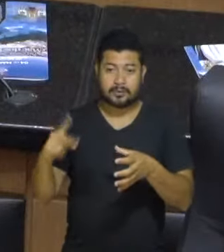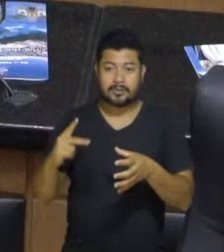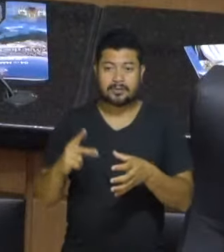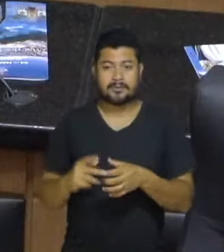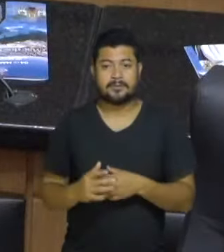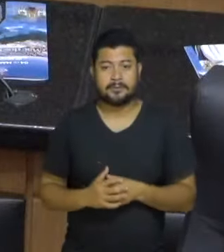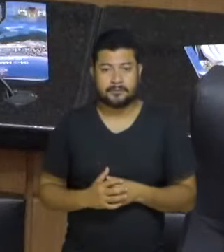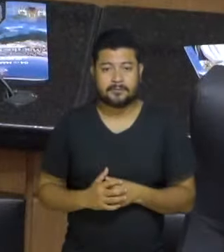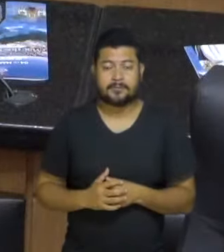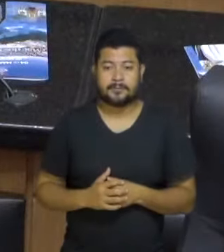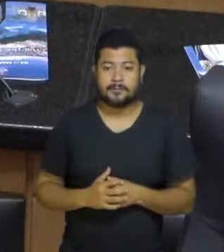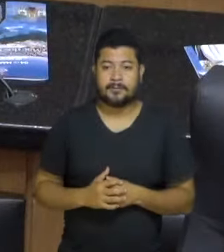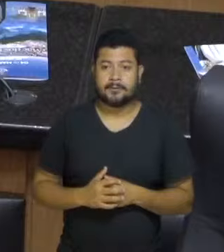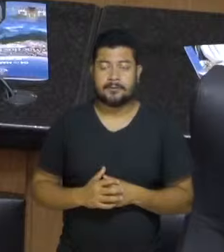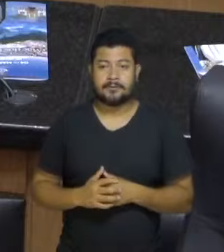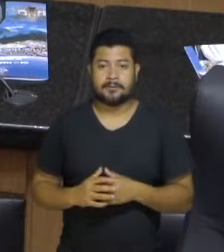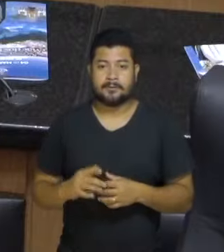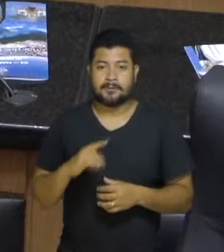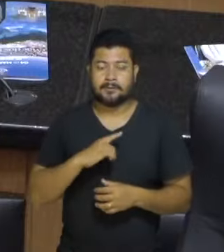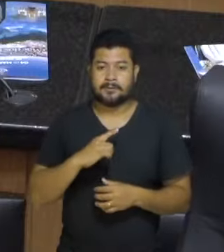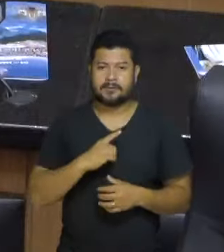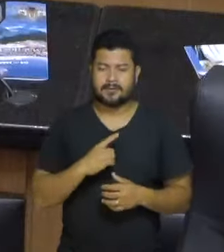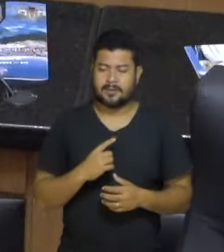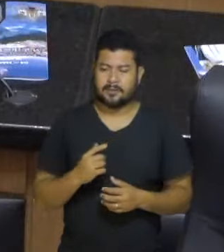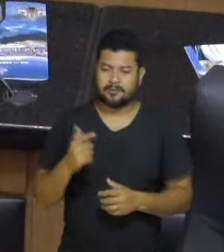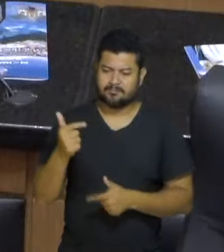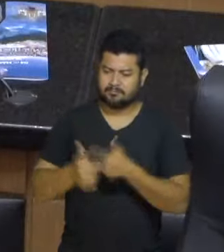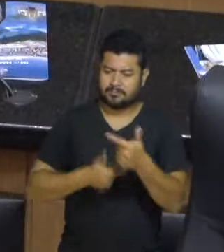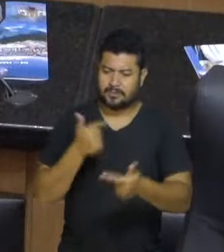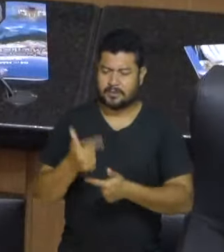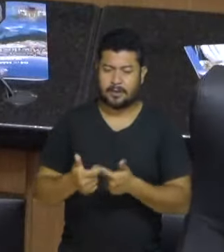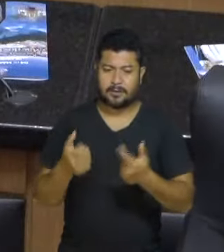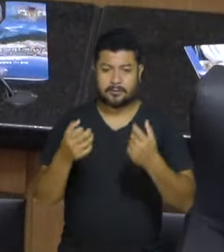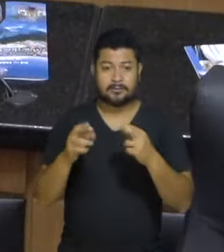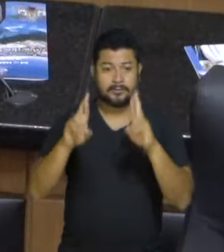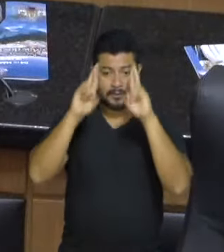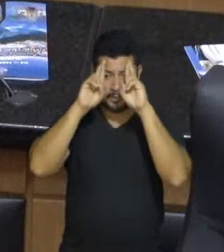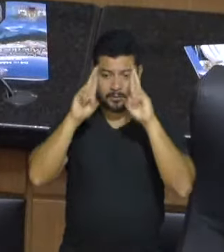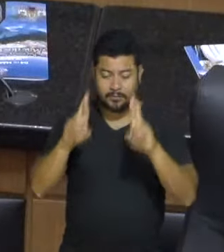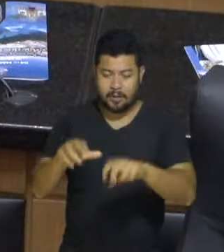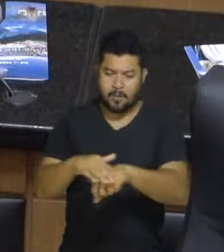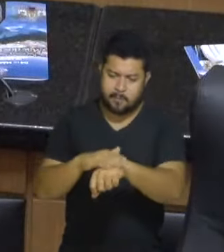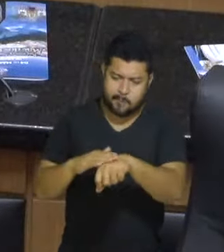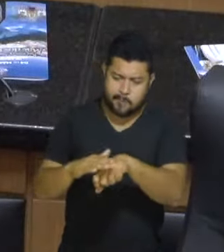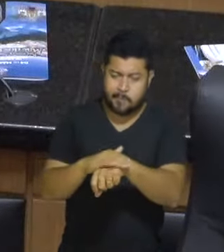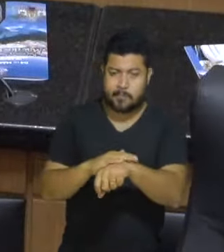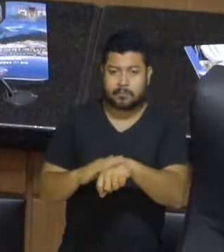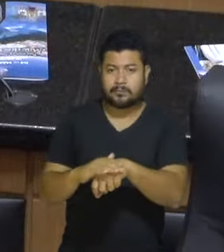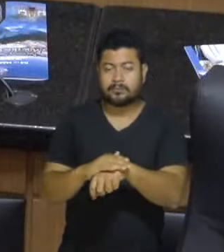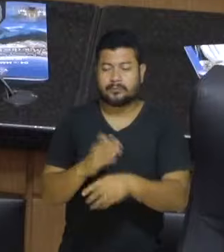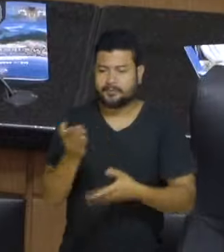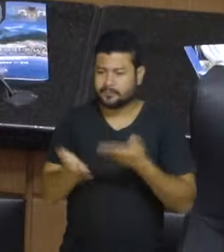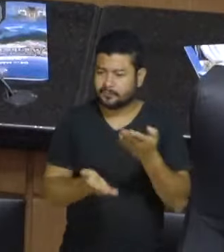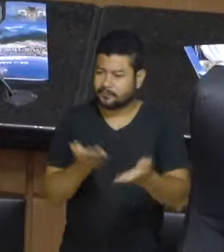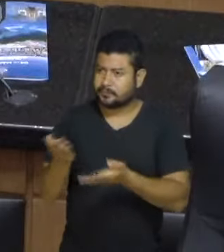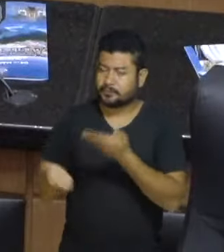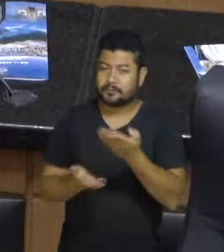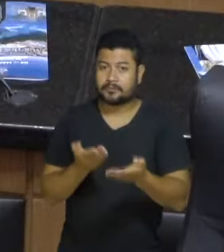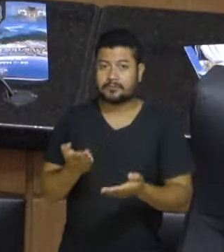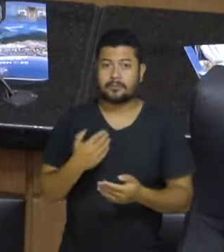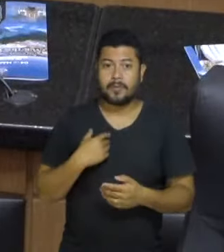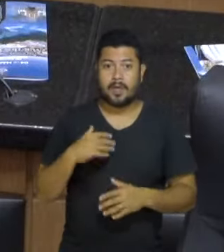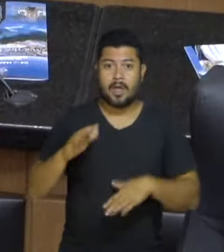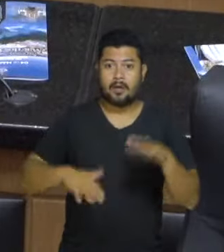incansavelmente, e acima do trabalho, sempre com muito respeito, com muita conversa, atende todo mundo. Eu tenho, uma época, eu tenho ligado para ele